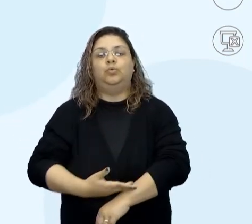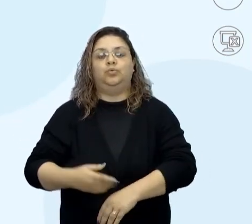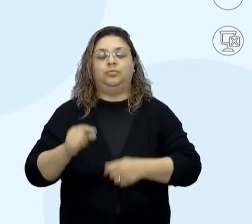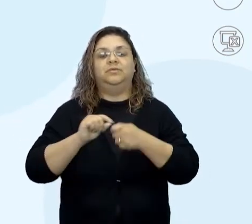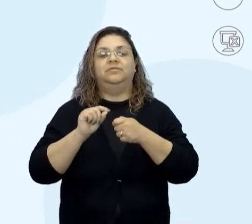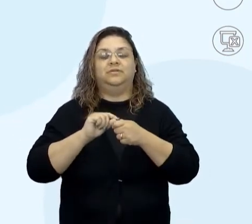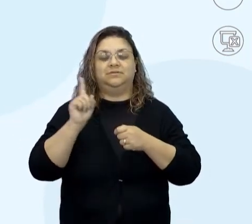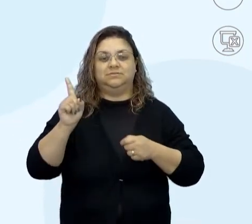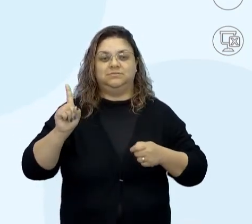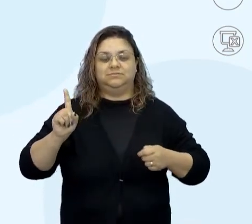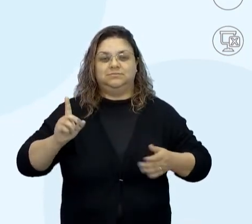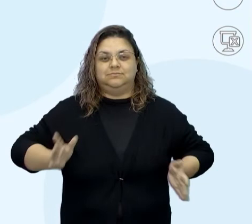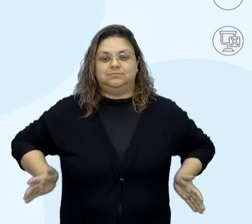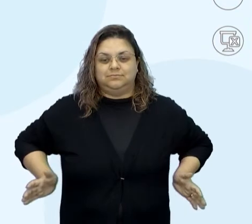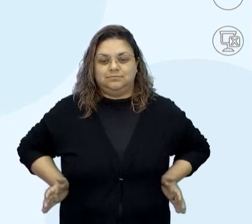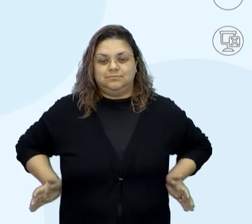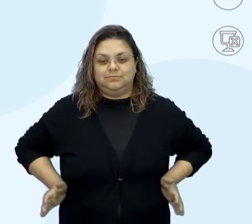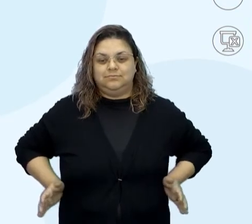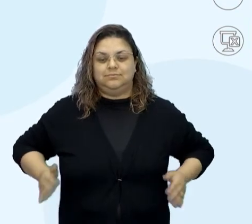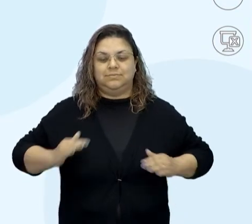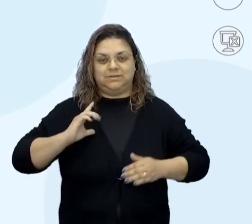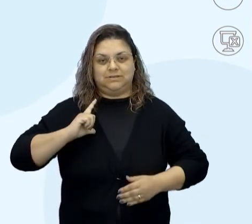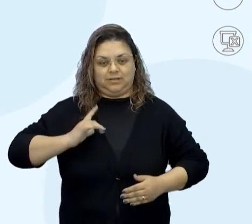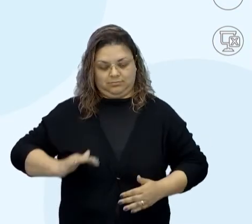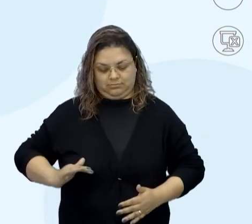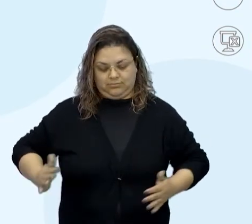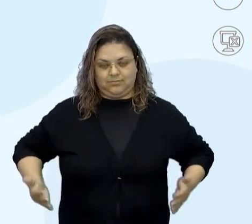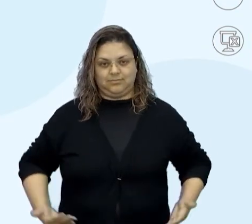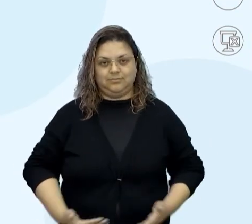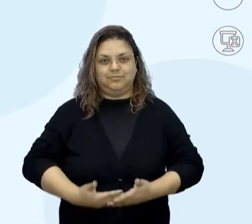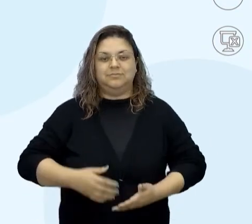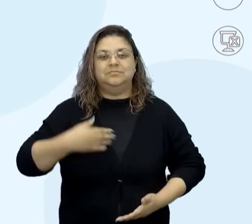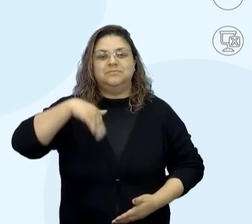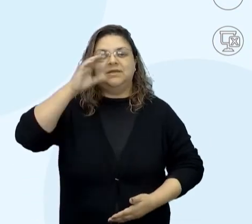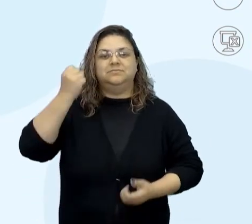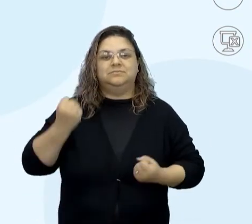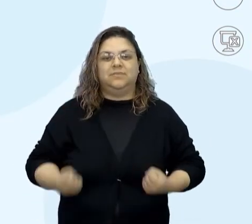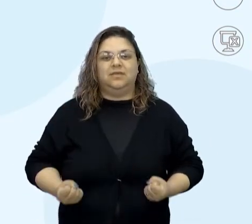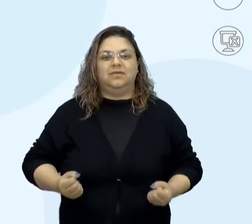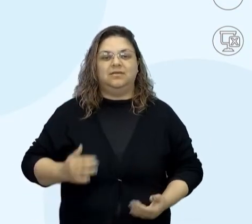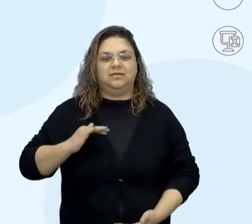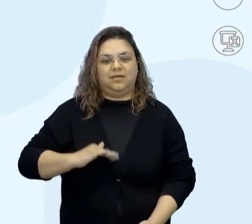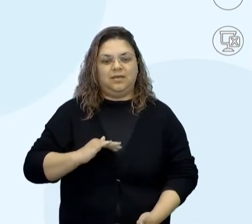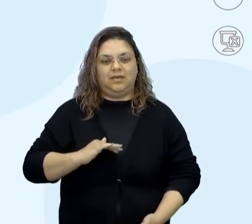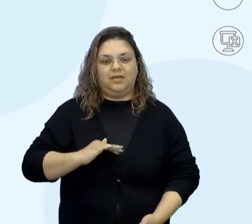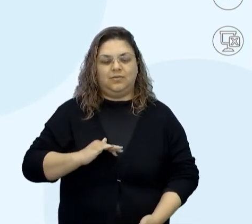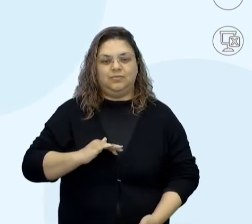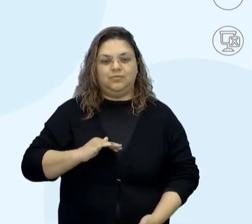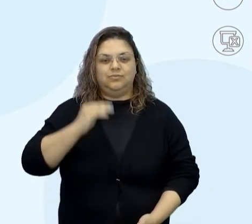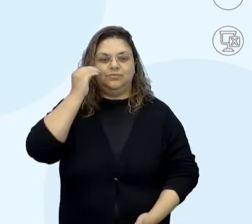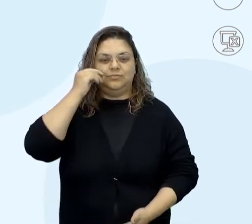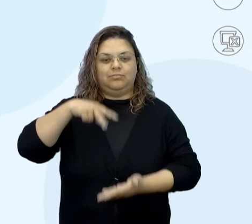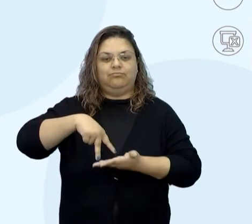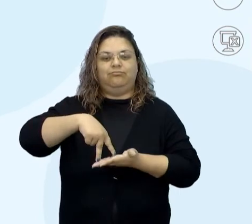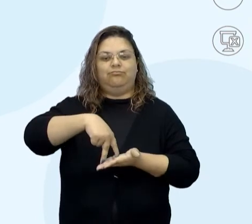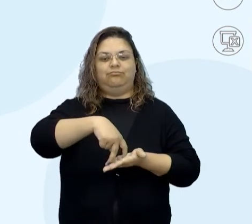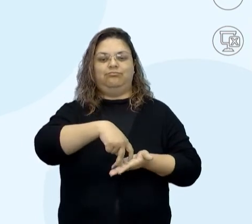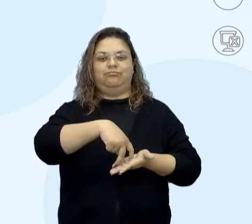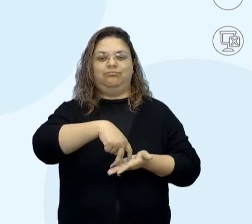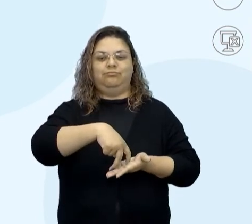gente concentra mais massa, para ficar numa condição vertical